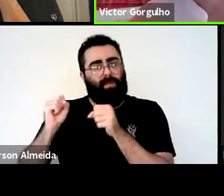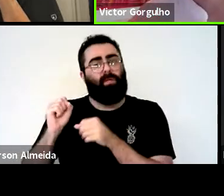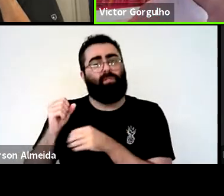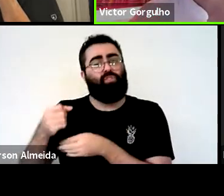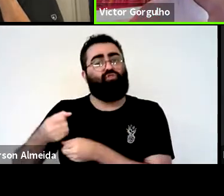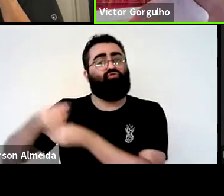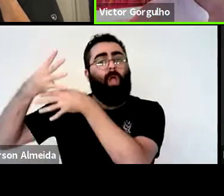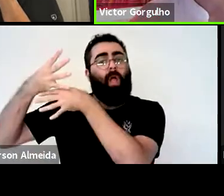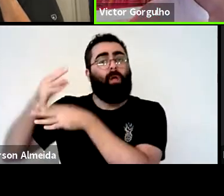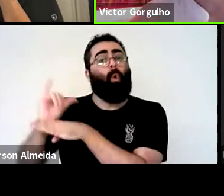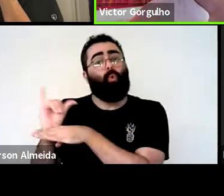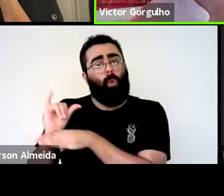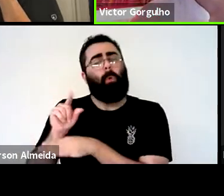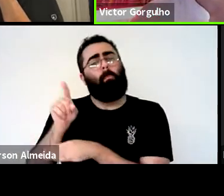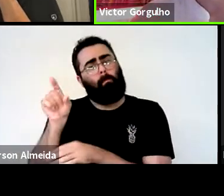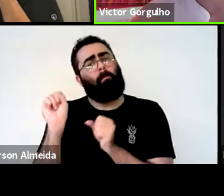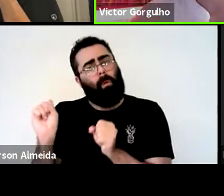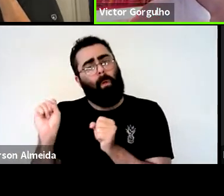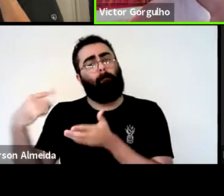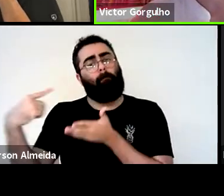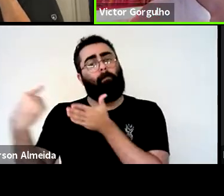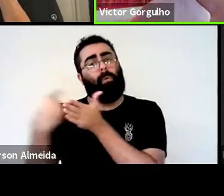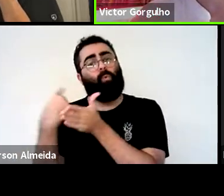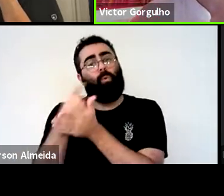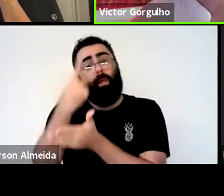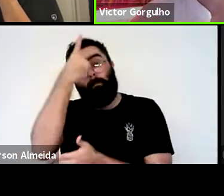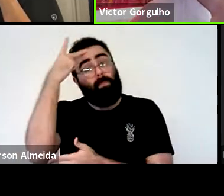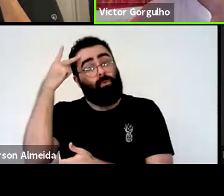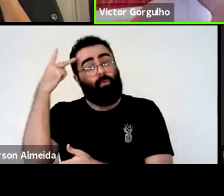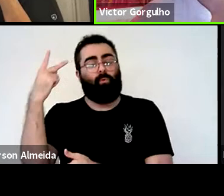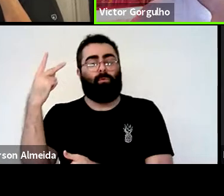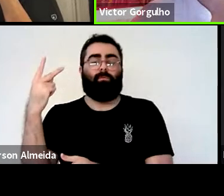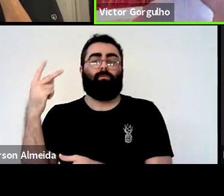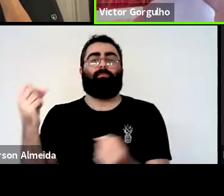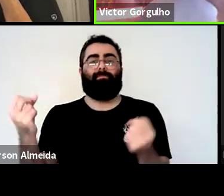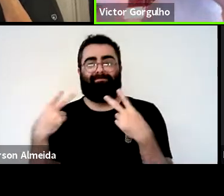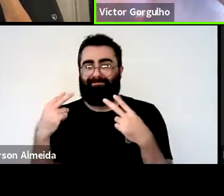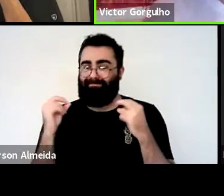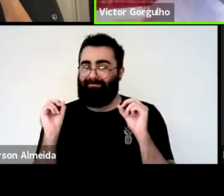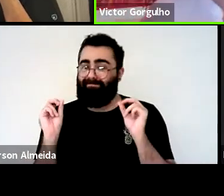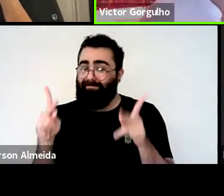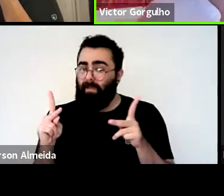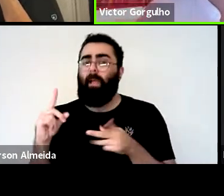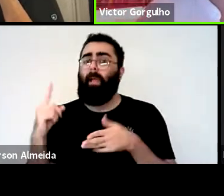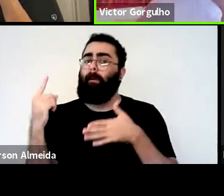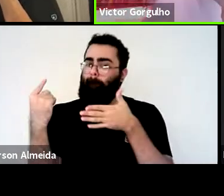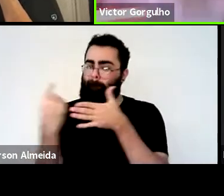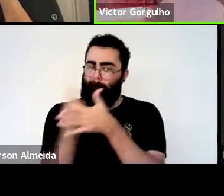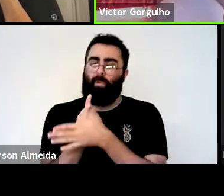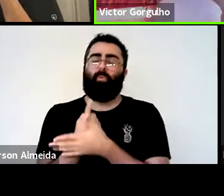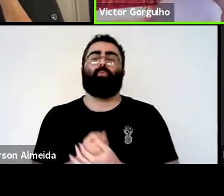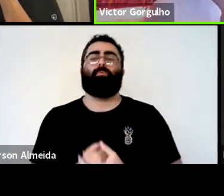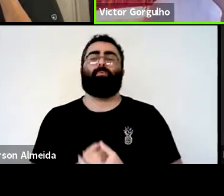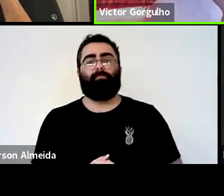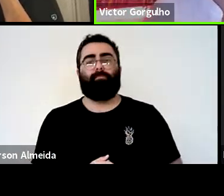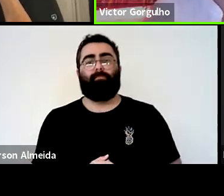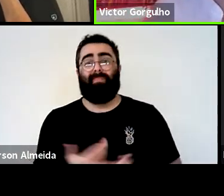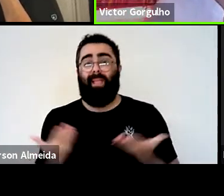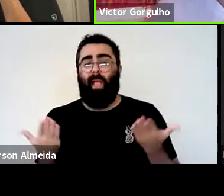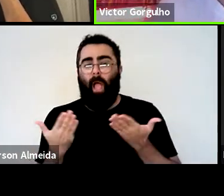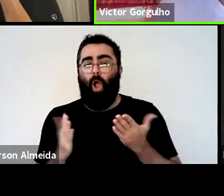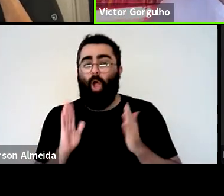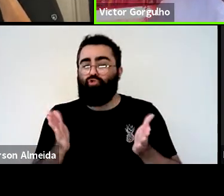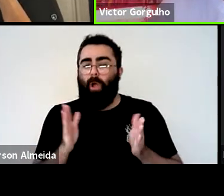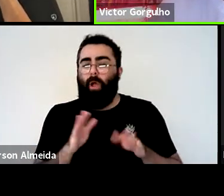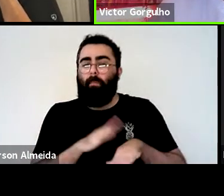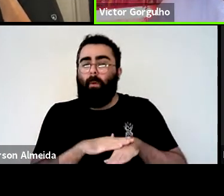aparece do lado da tela. Podem nos enviar perguntas que a gente agora está se encaminhando um pouco para esse